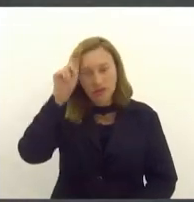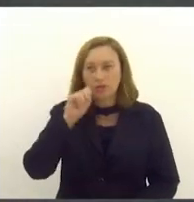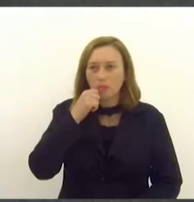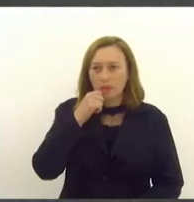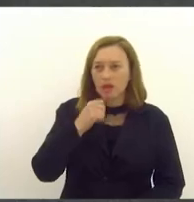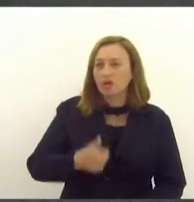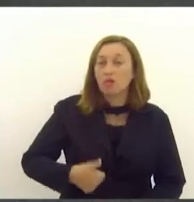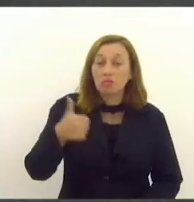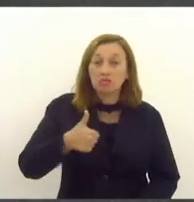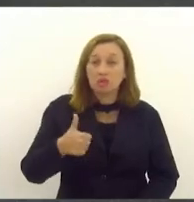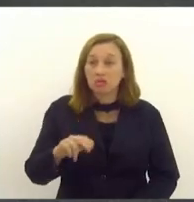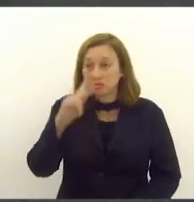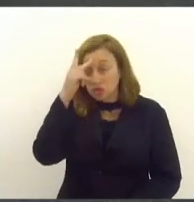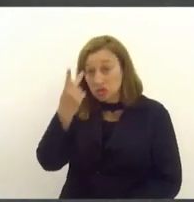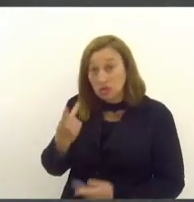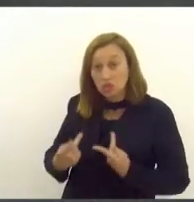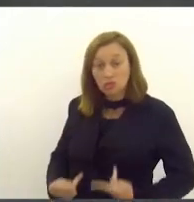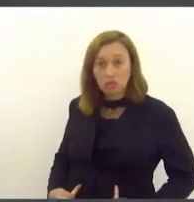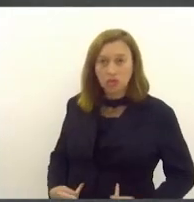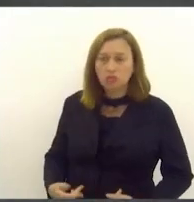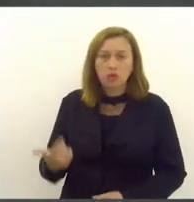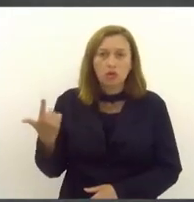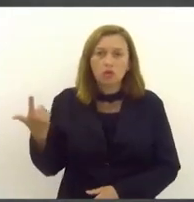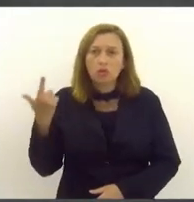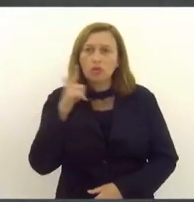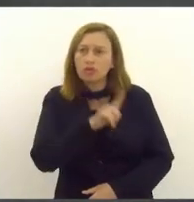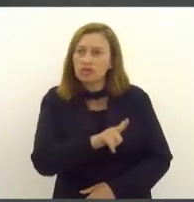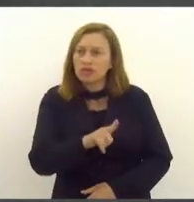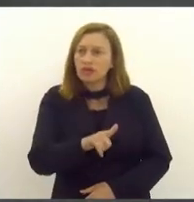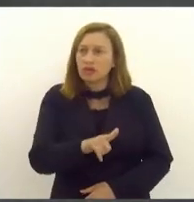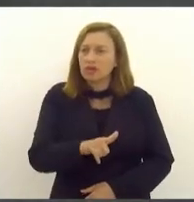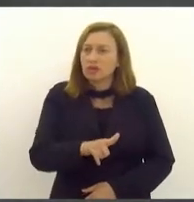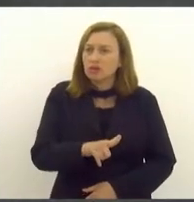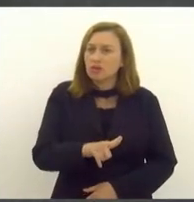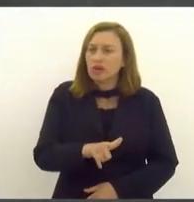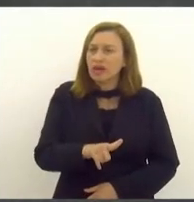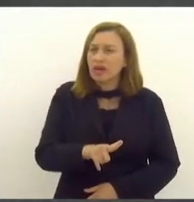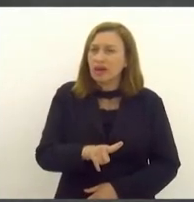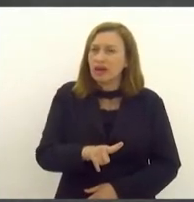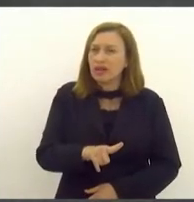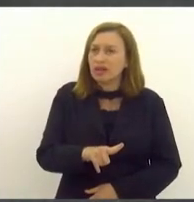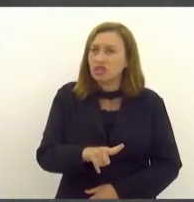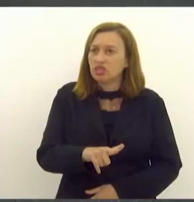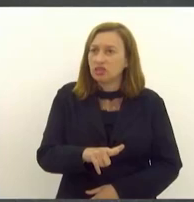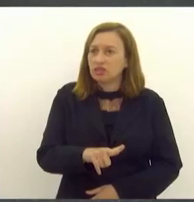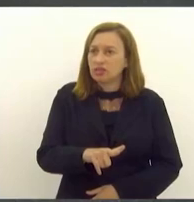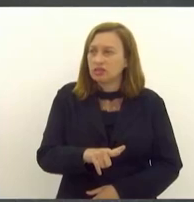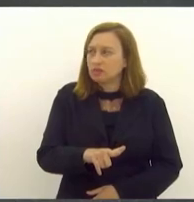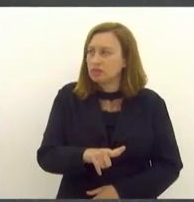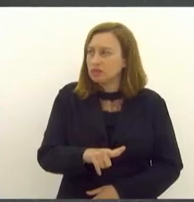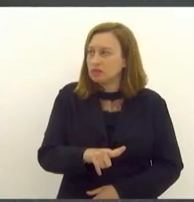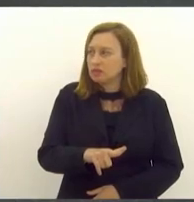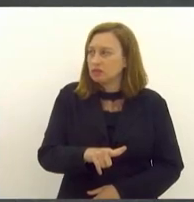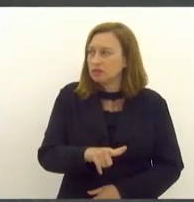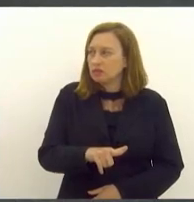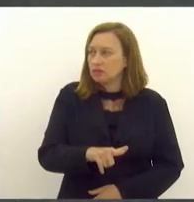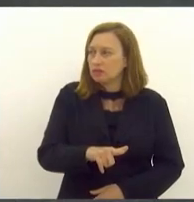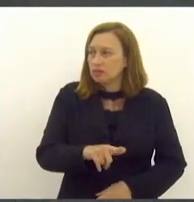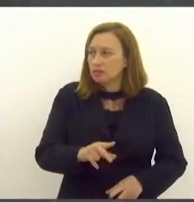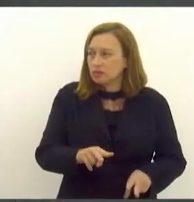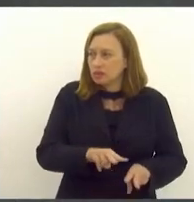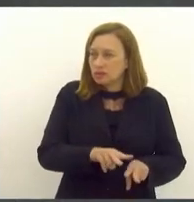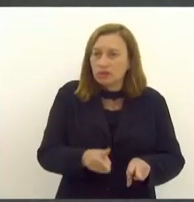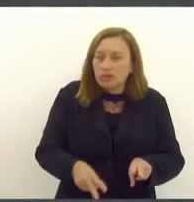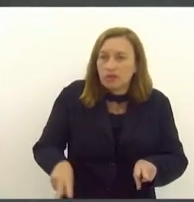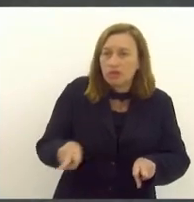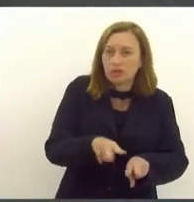de ser humano que consegue reencarnar em cima de uma cidade de algo material que foi assassinado